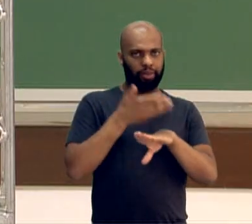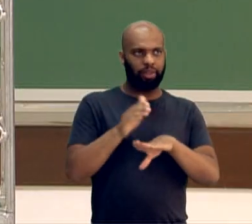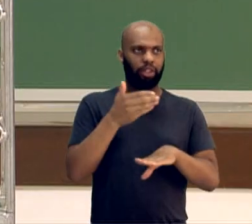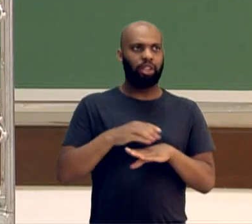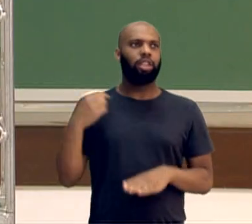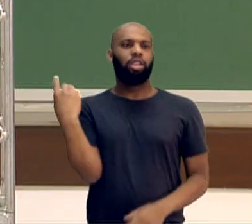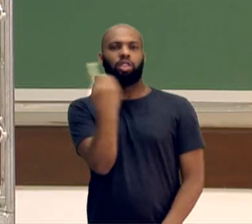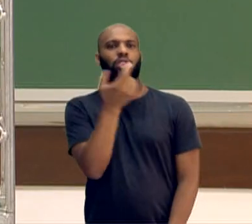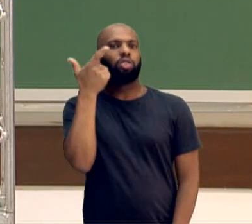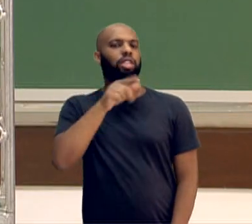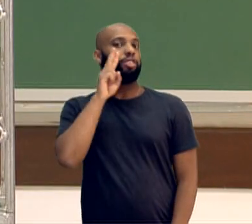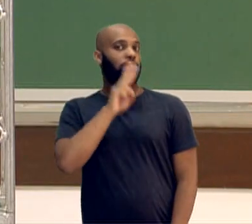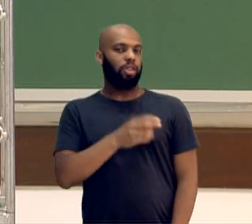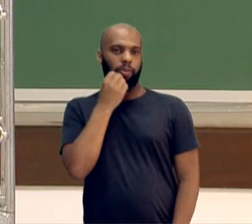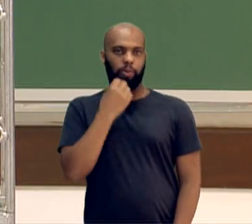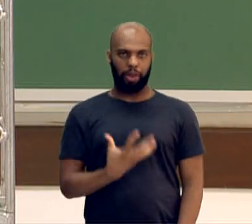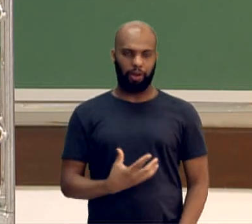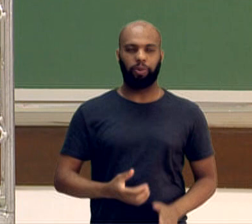gente visualiza ela muito bem.